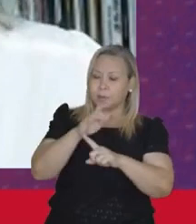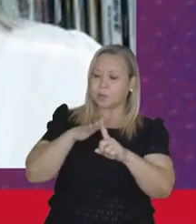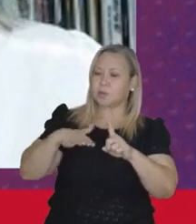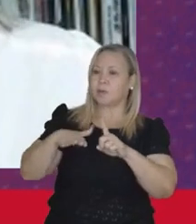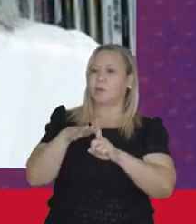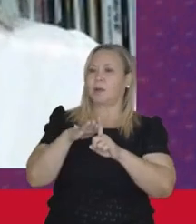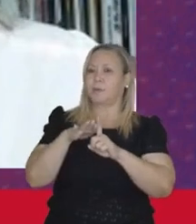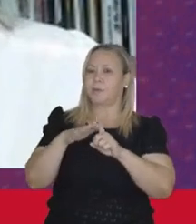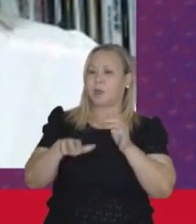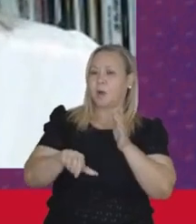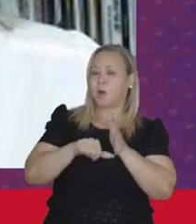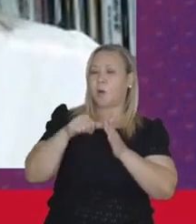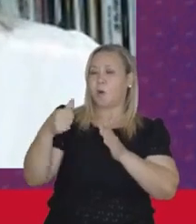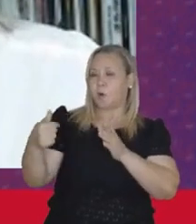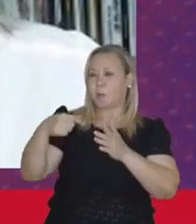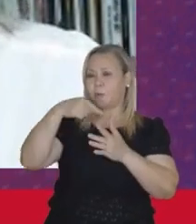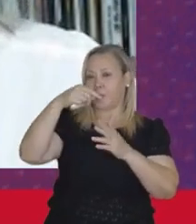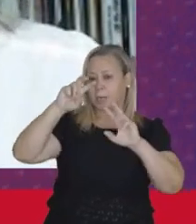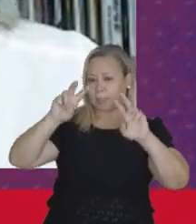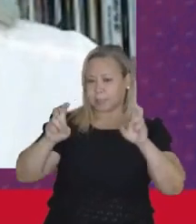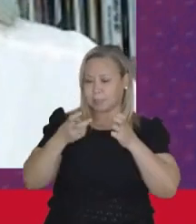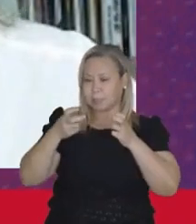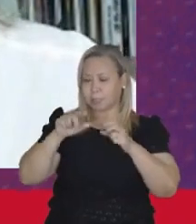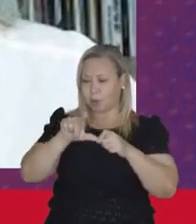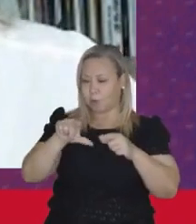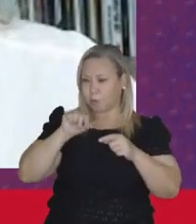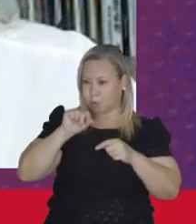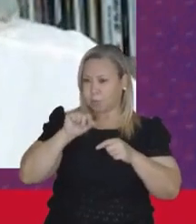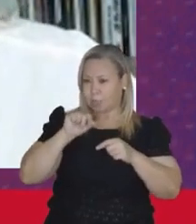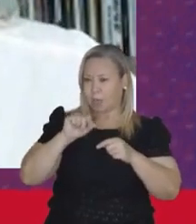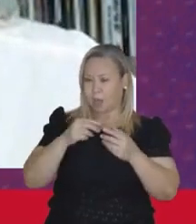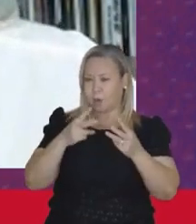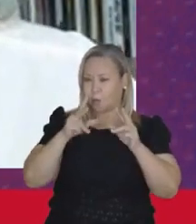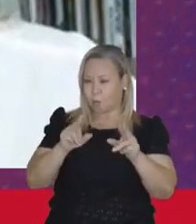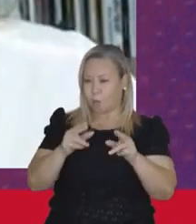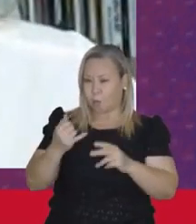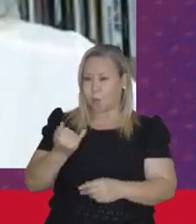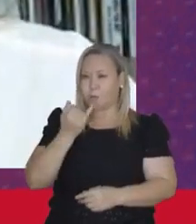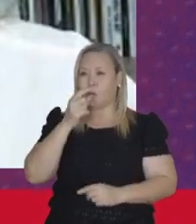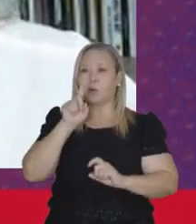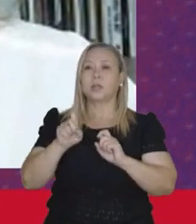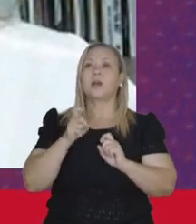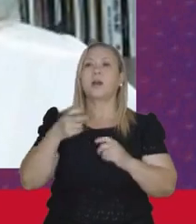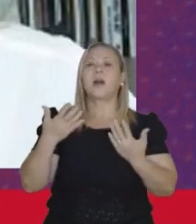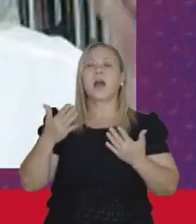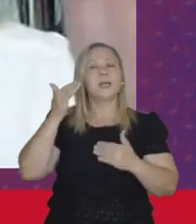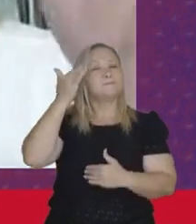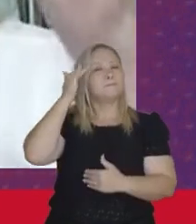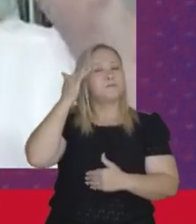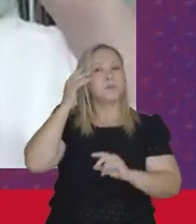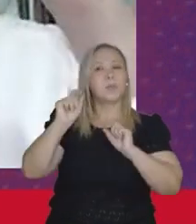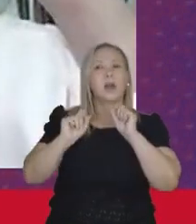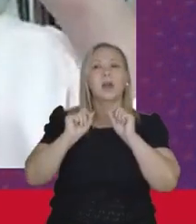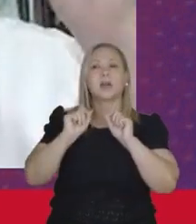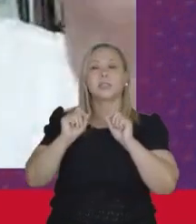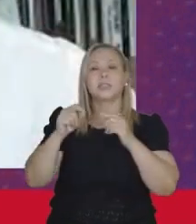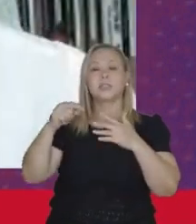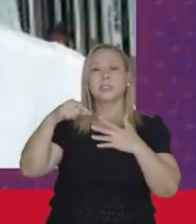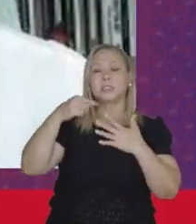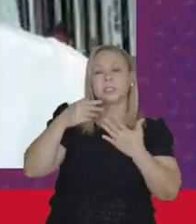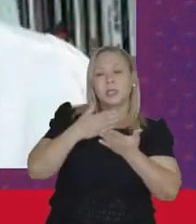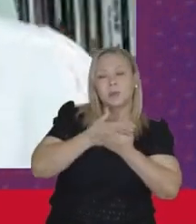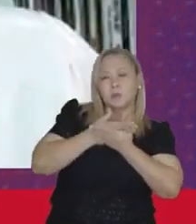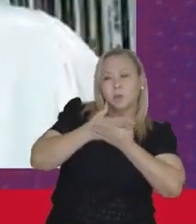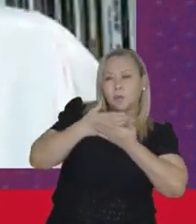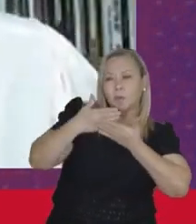primeiro ponto que eu destaco como importante é entender que o ponto de partida